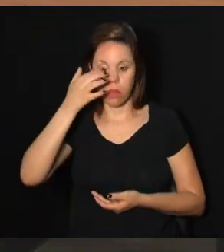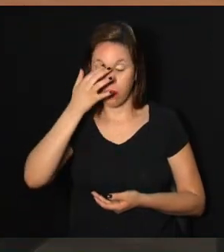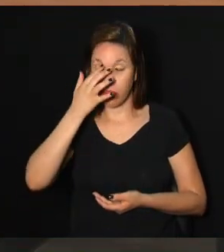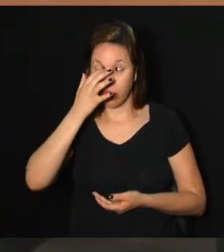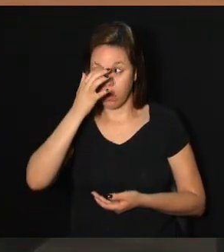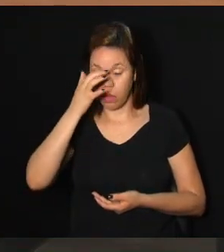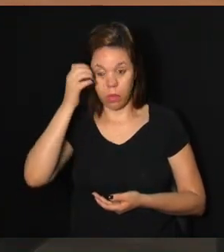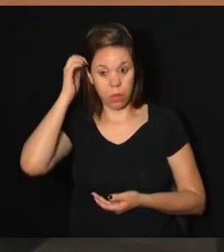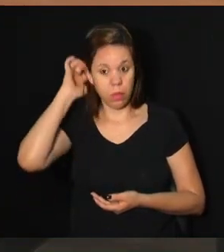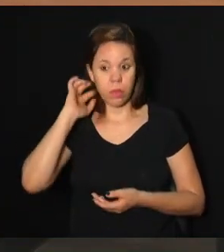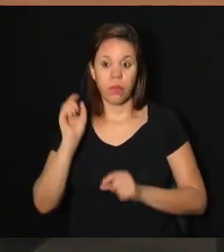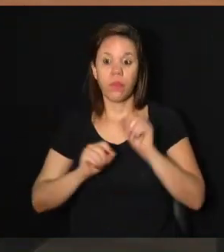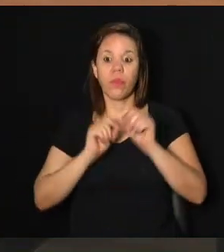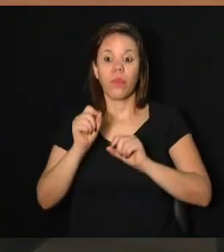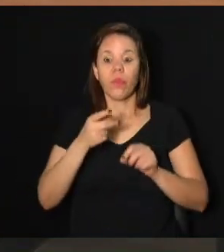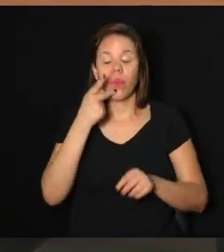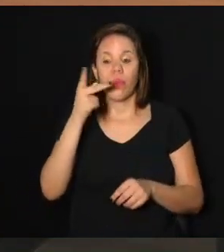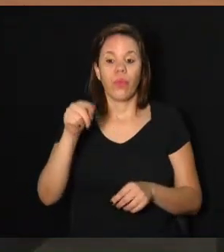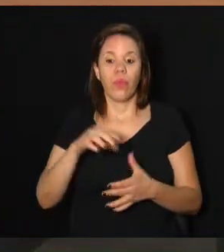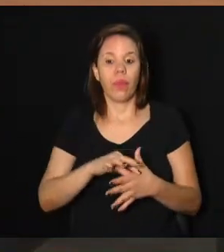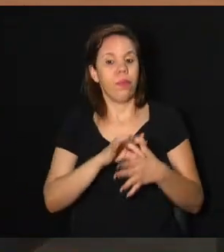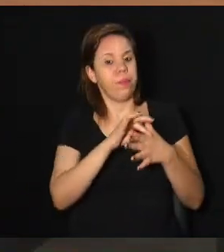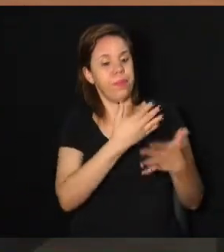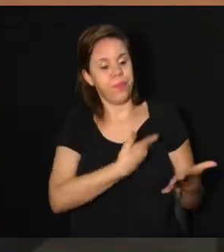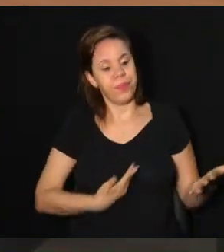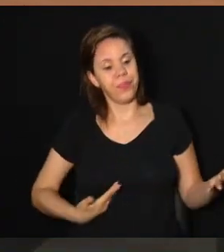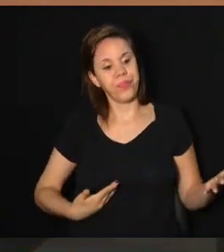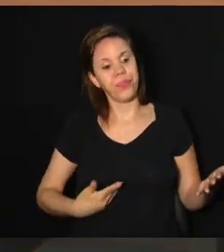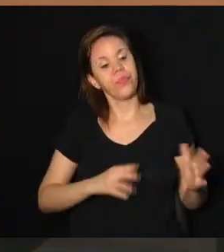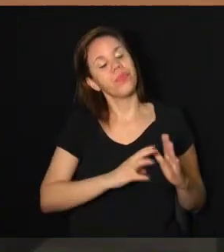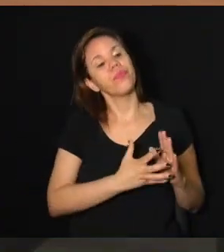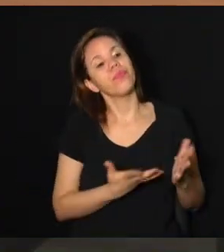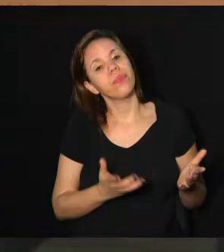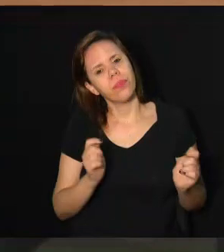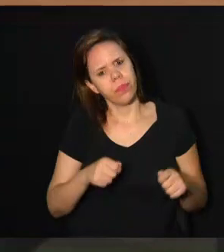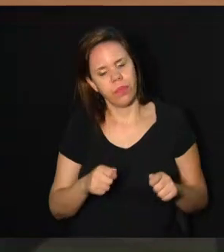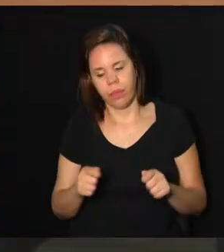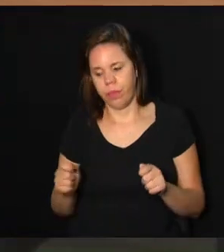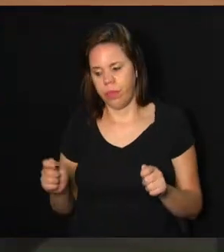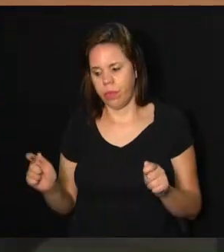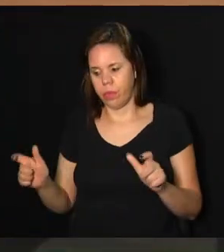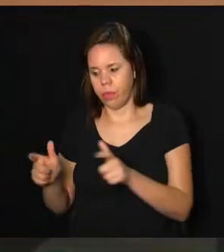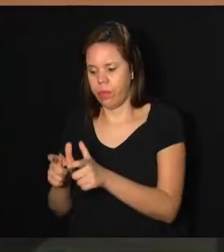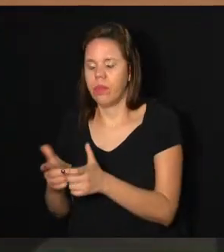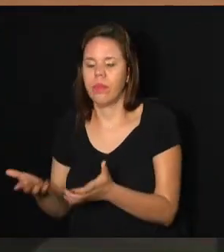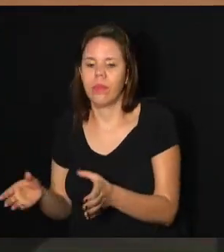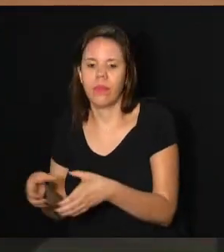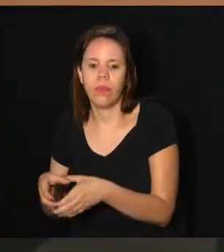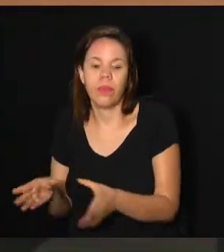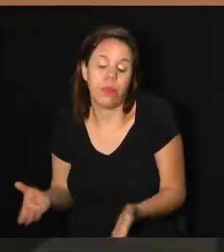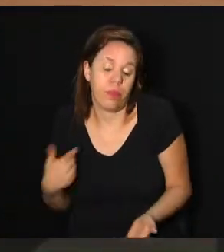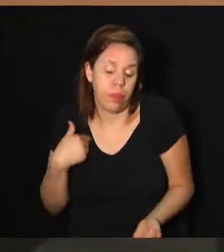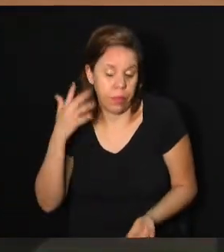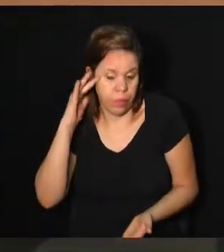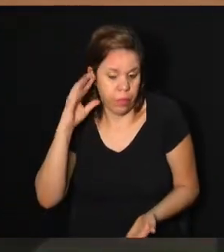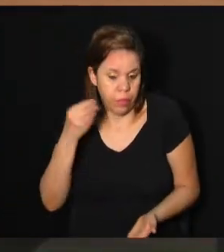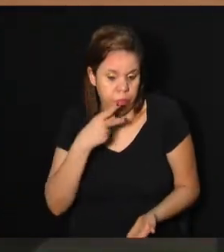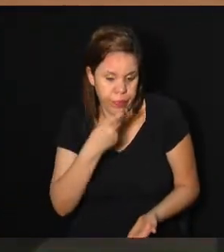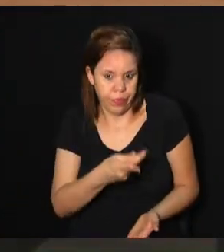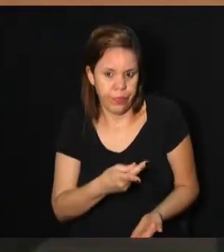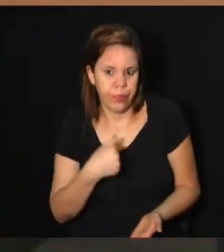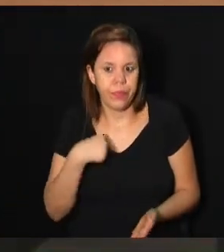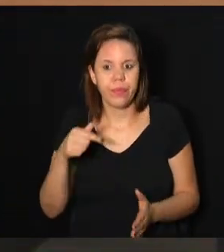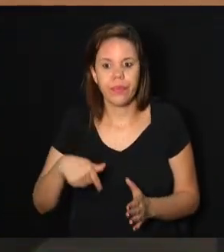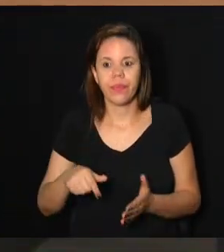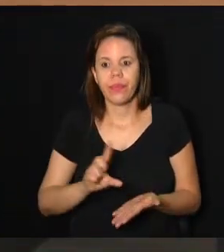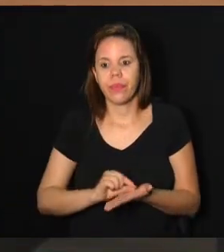o que ela falou? Por exemplo, o líder de governo. De repente, o líder de governo pode ser da minoria. Eu entendi o que ela falou. Mas aqui, no